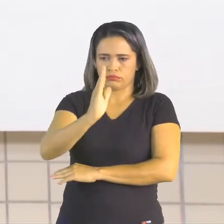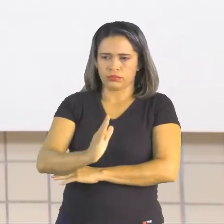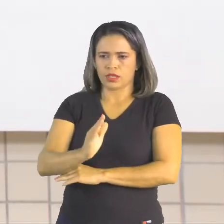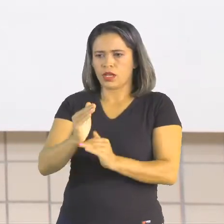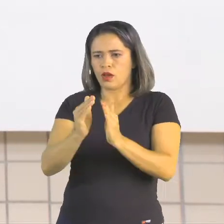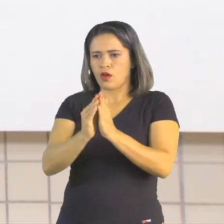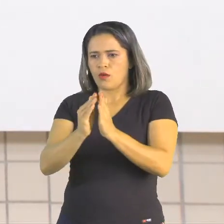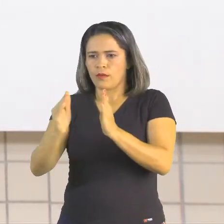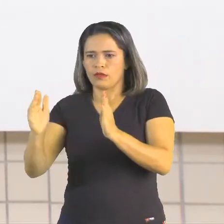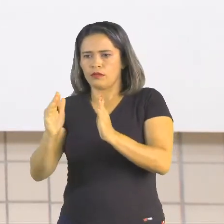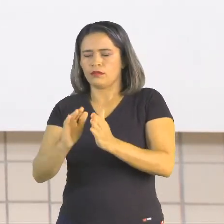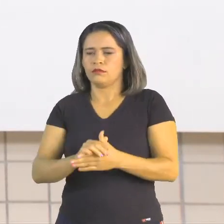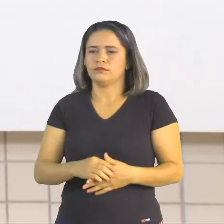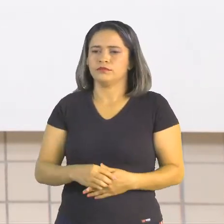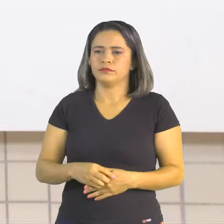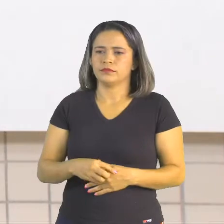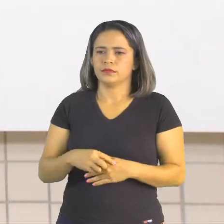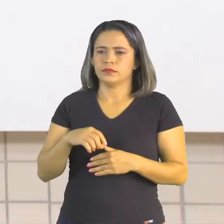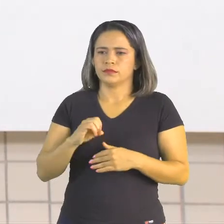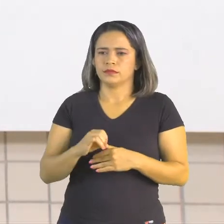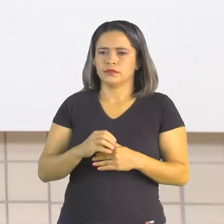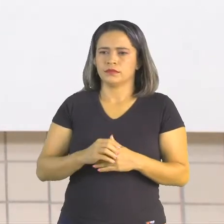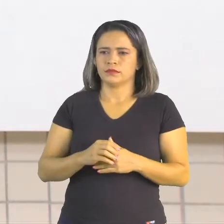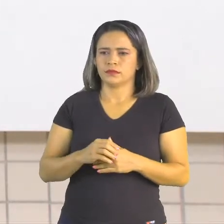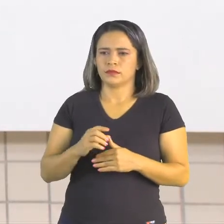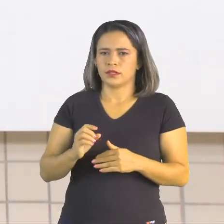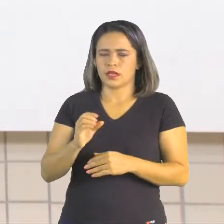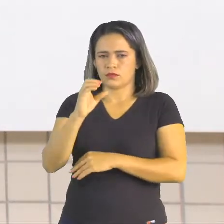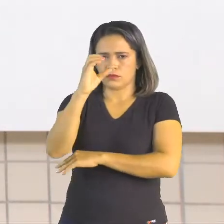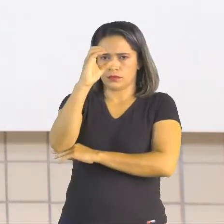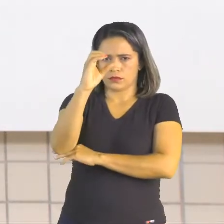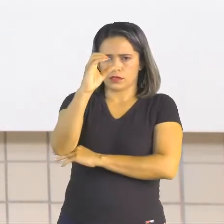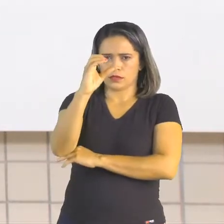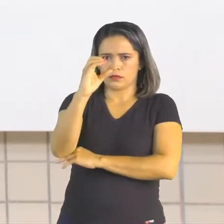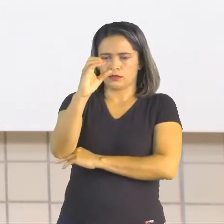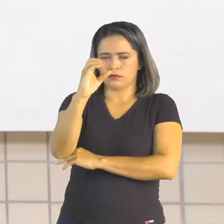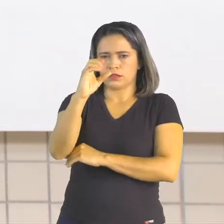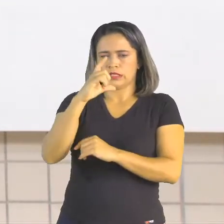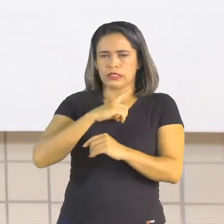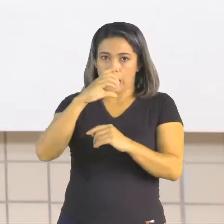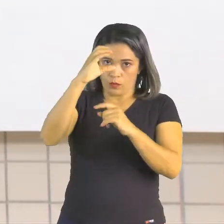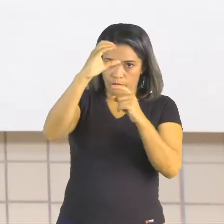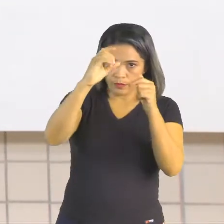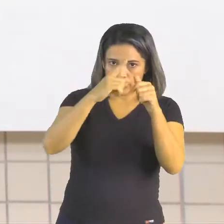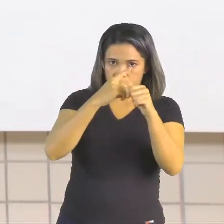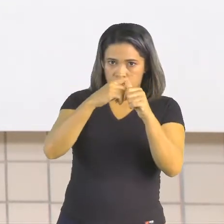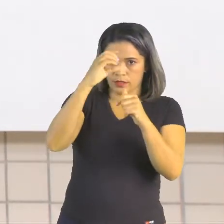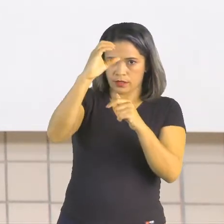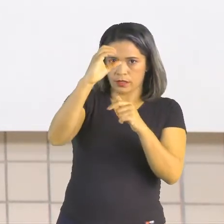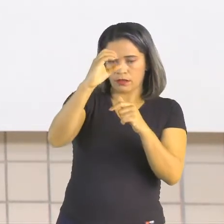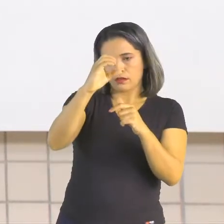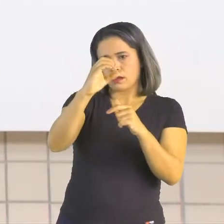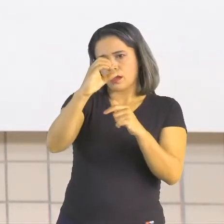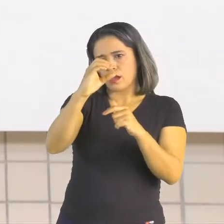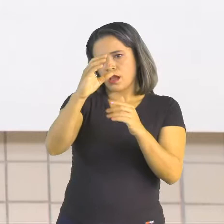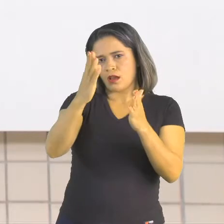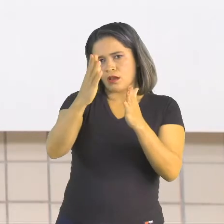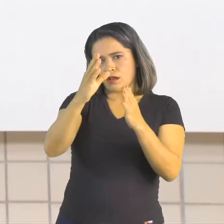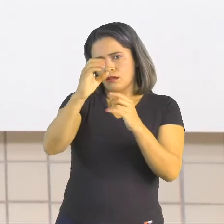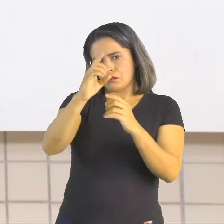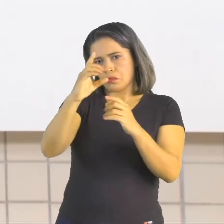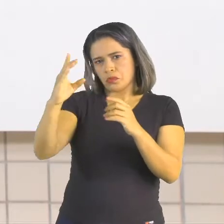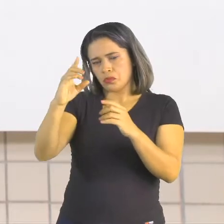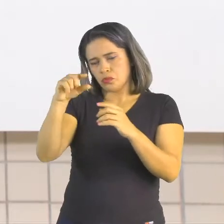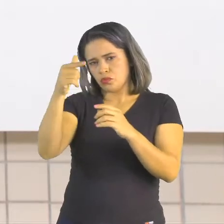aumentar a ordem dele. Então, se ele estava só no centésimo, ele vai aumentar uma ordem, ele vai para o décimo. Então, vamos lá.